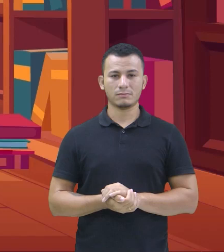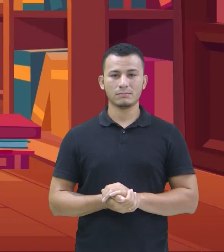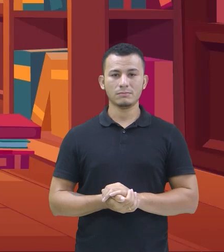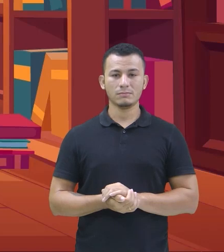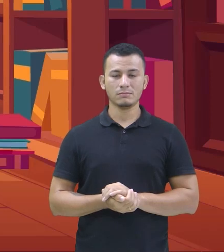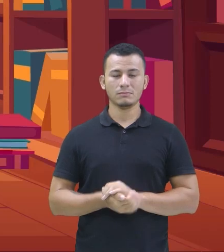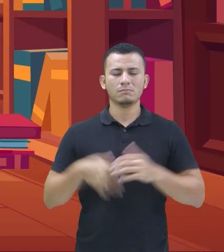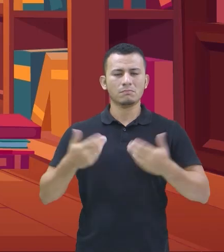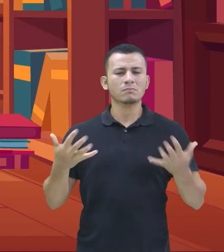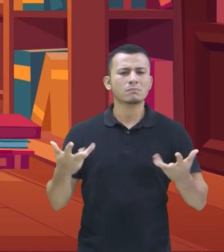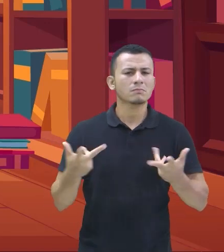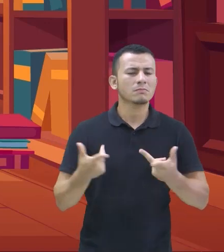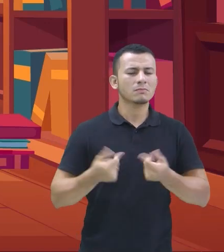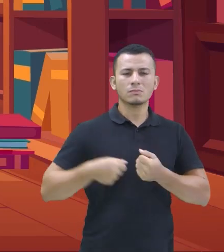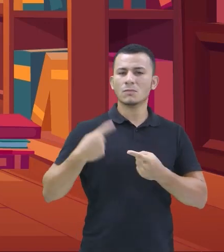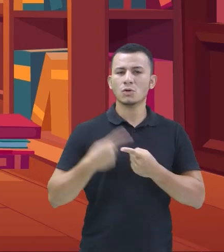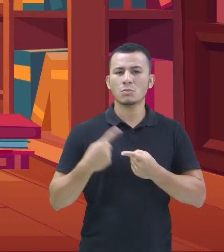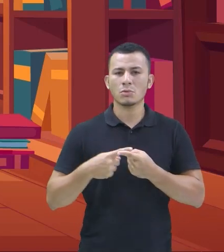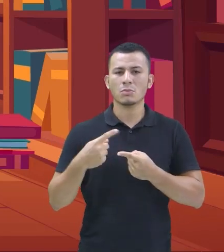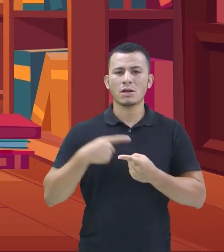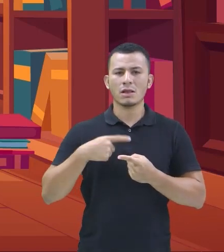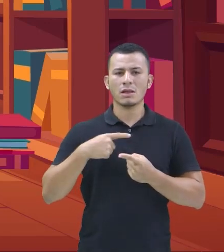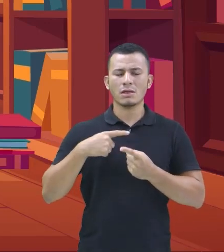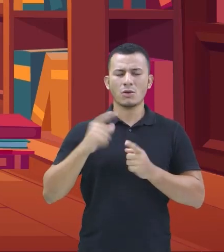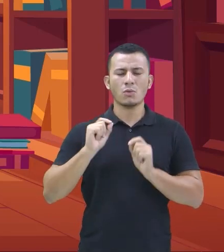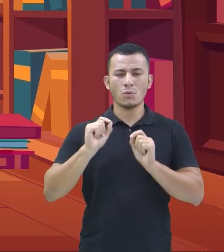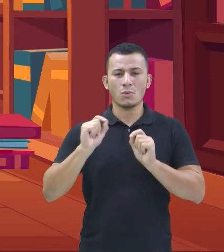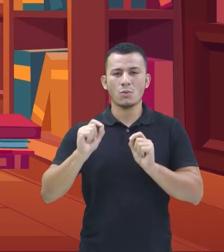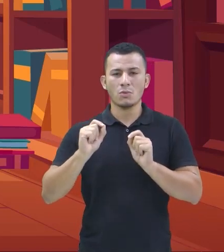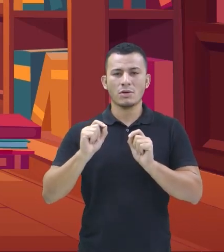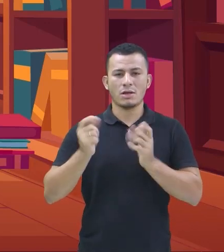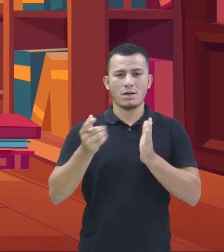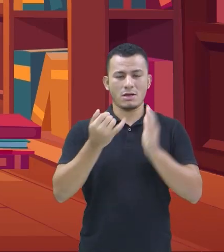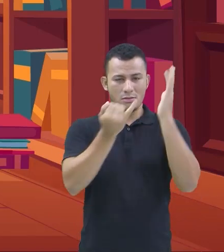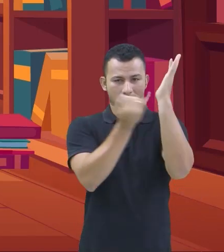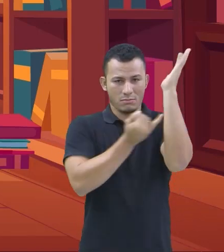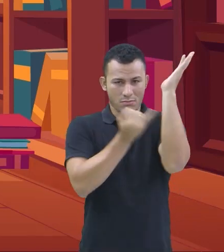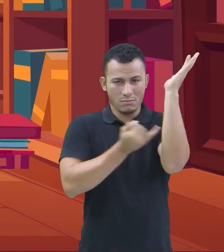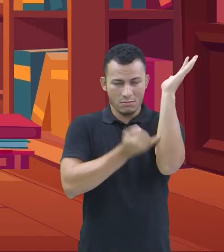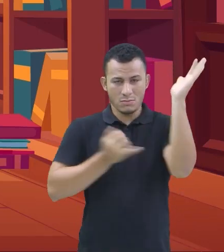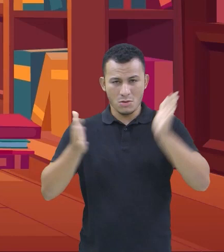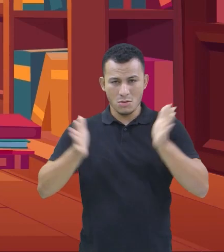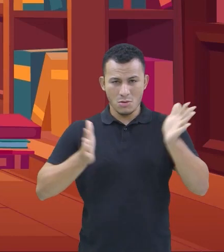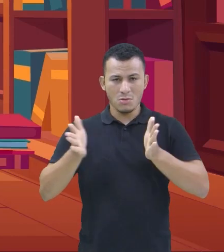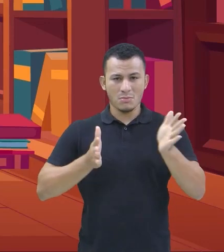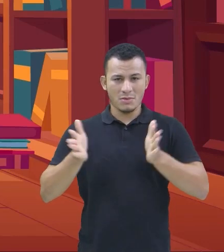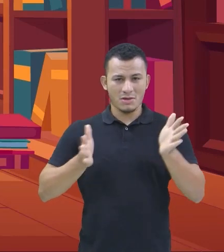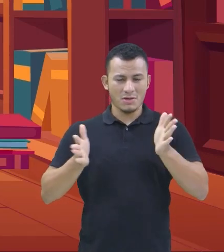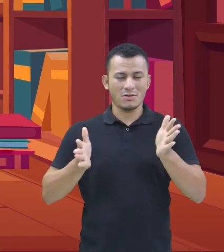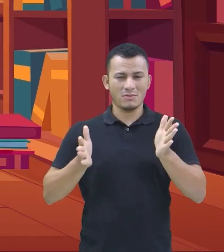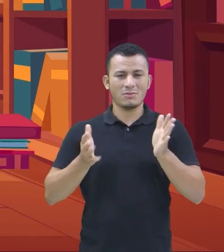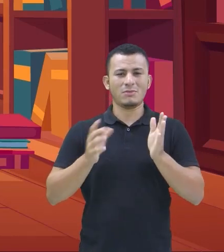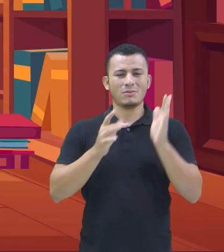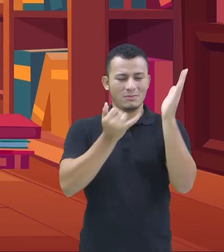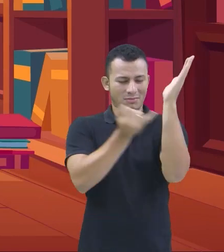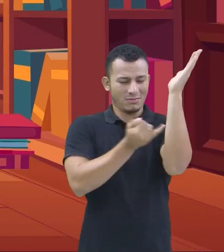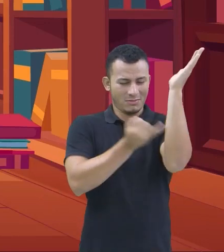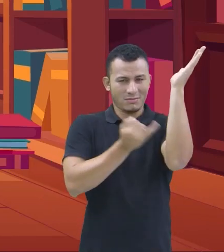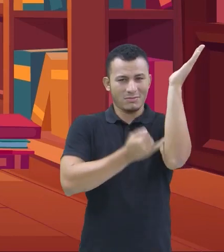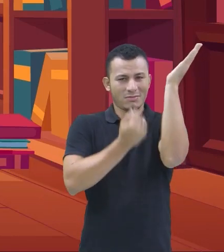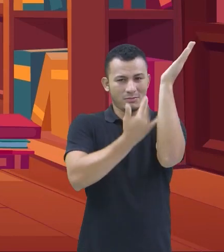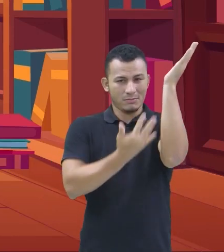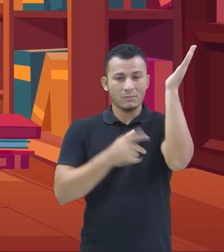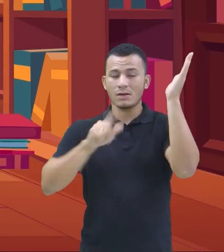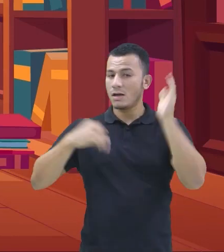Esse glamour se deu devido à sua intensa modernização durante o ciclo da borracha. O ciclo da borracha foi a